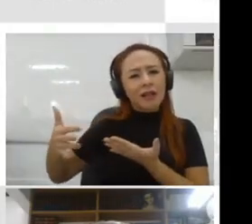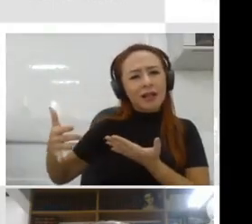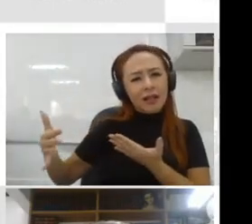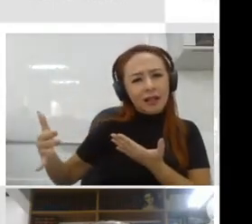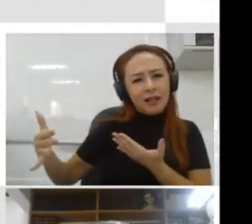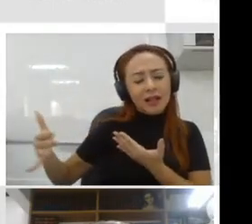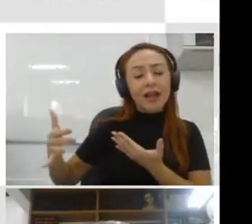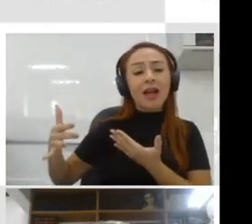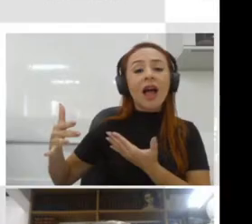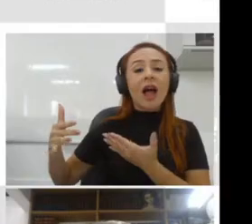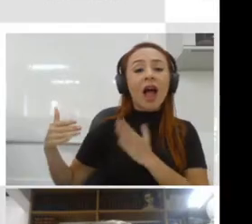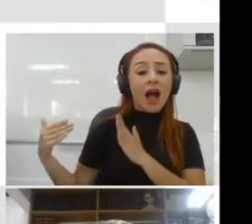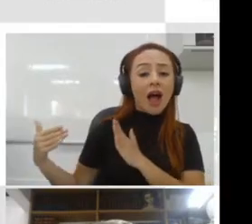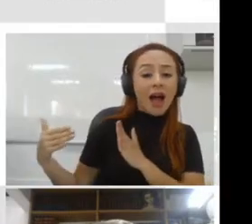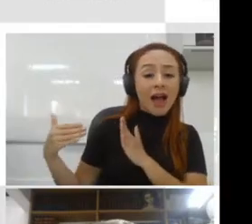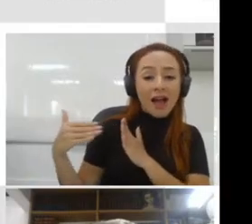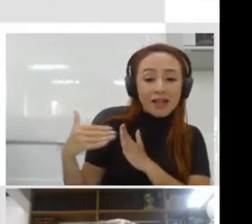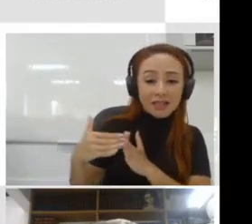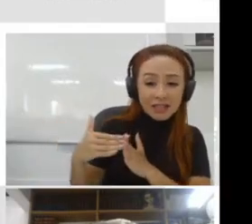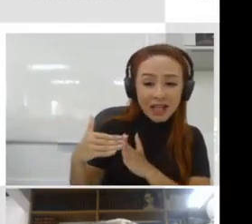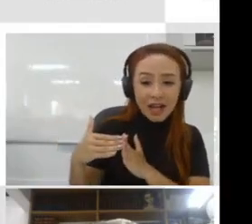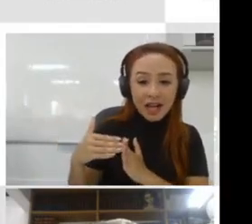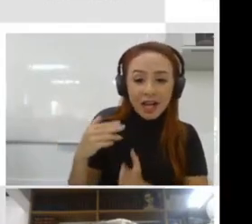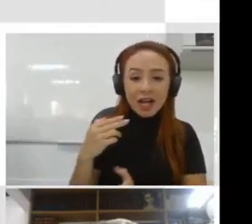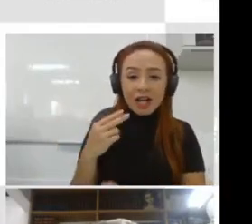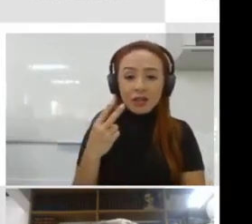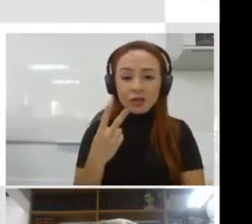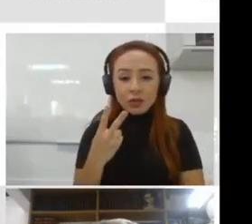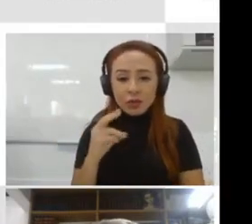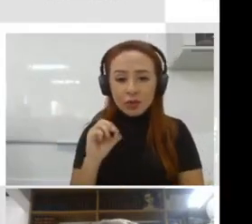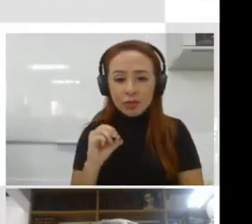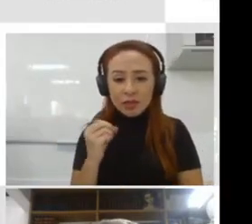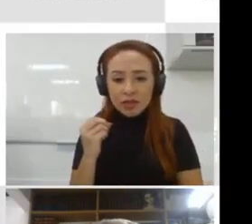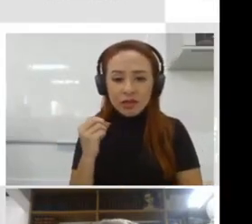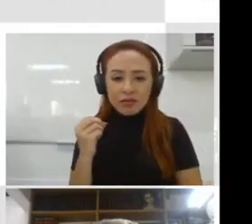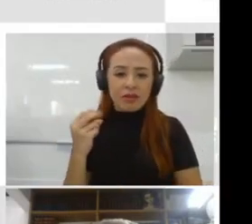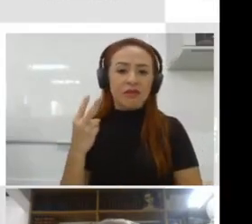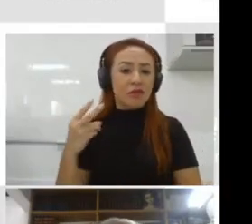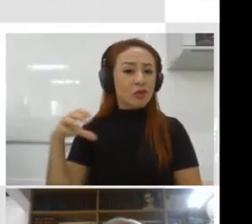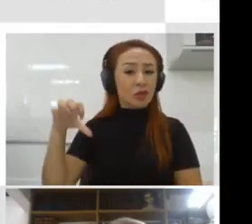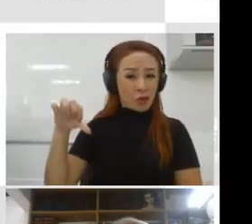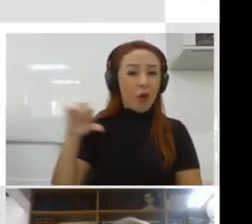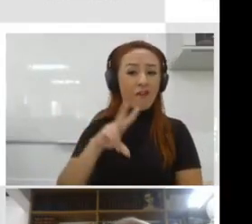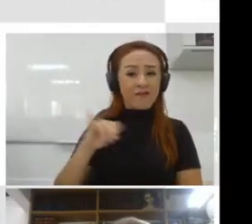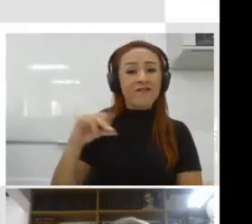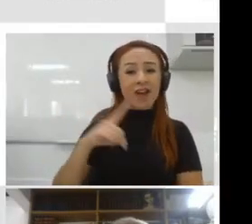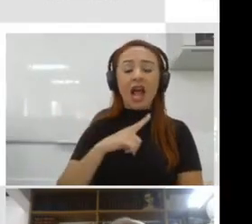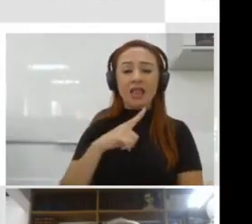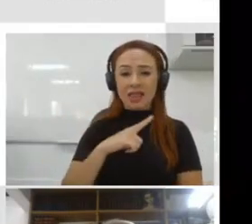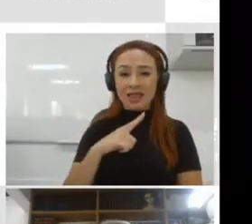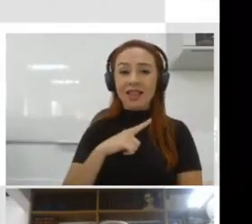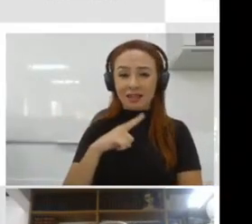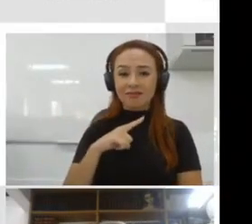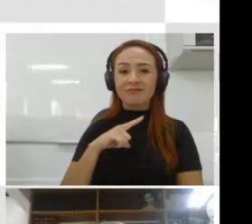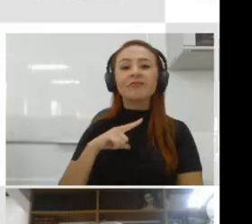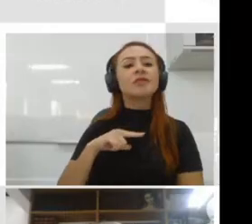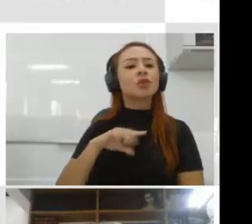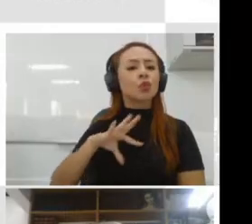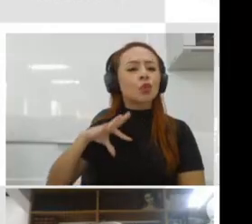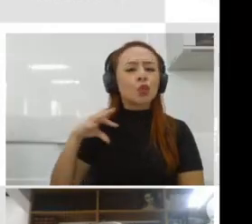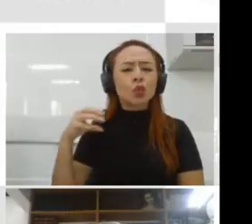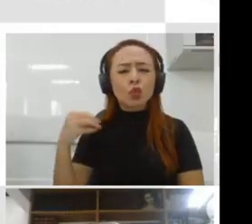COP em 2000 e, não me lembro bem, 2006, 2007, a COP15 em